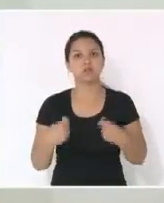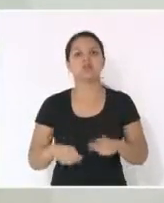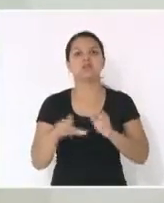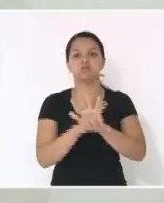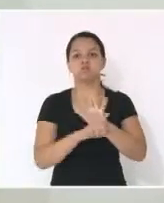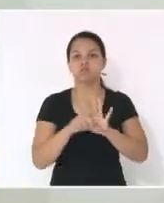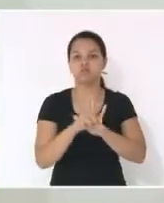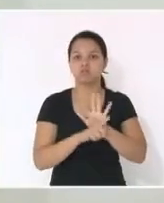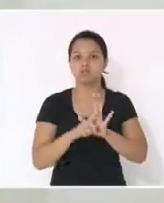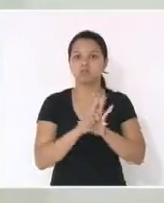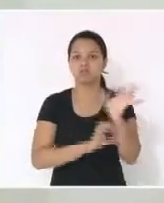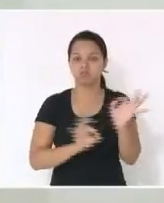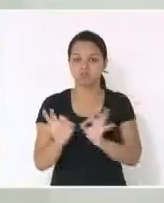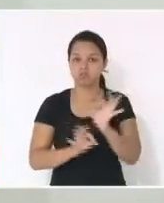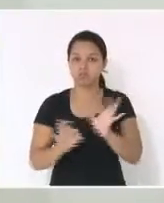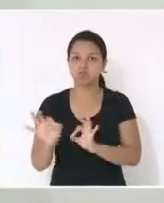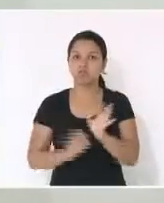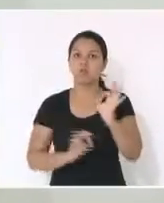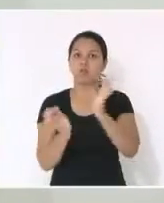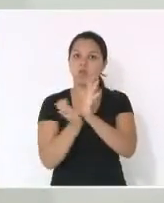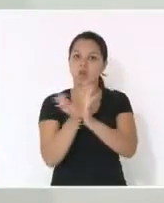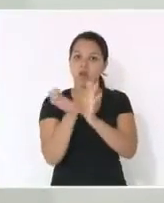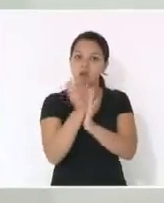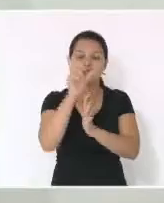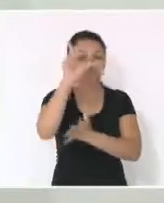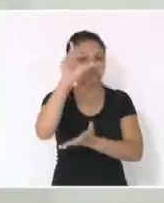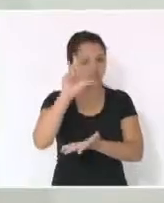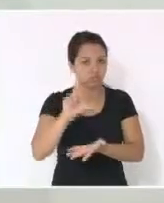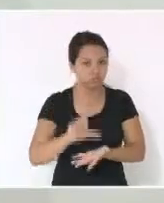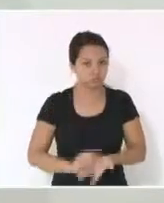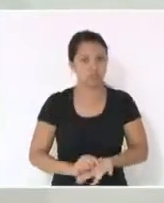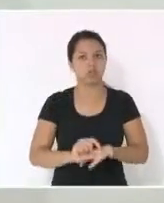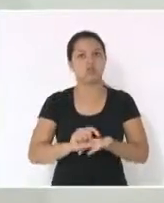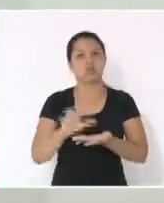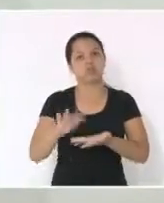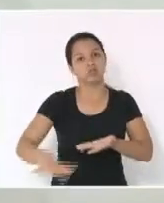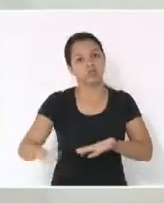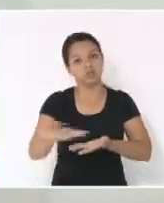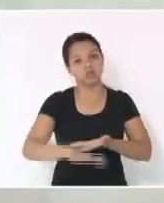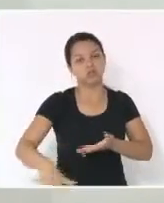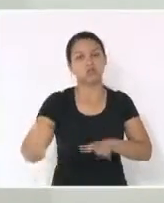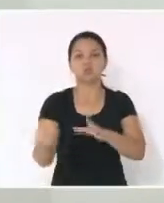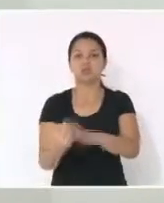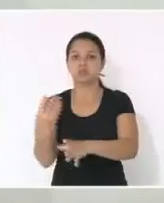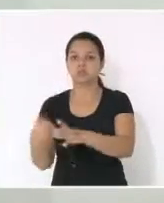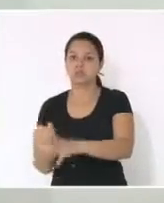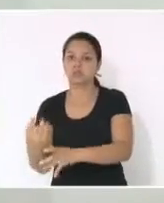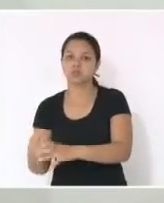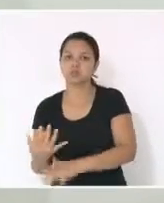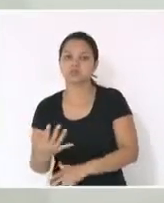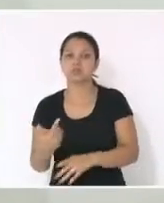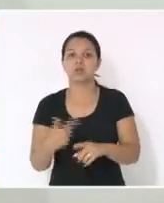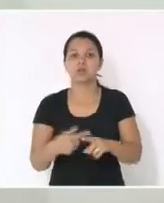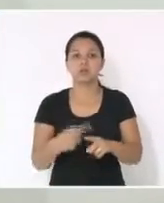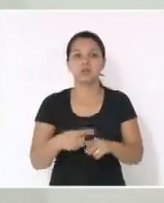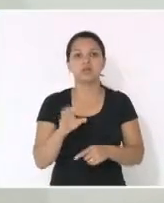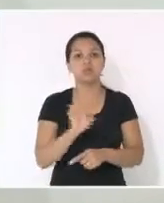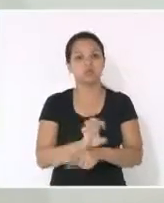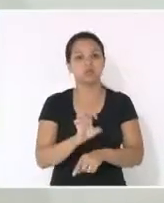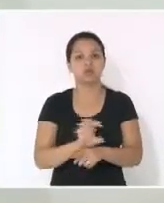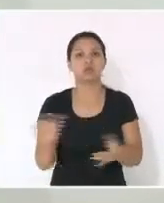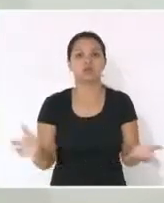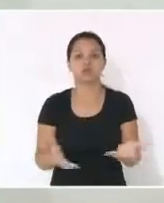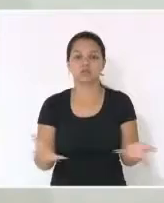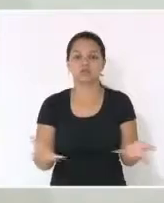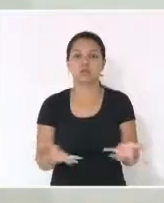iraque burocratize o setor produtivo que desonerar tributariamente porque no estatuto atual nós temos